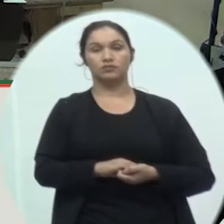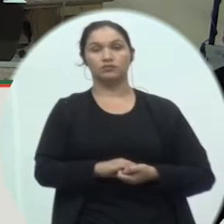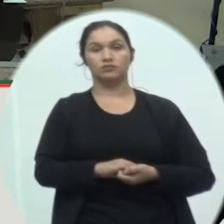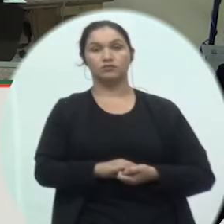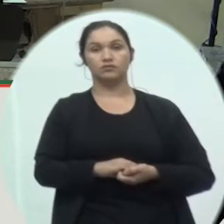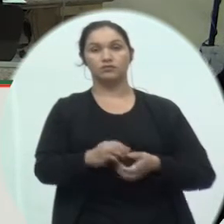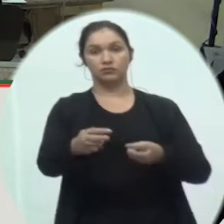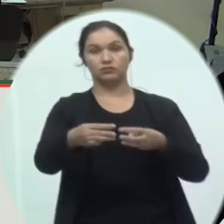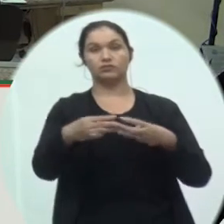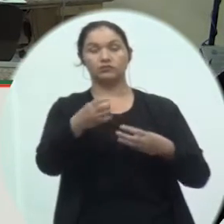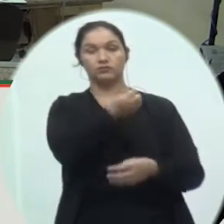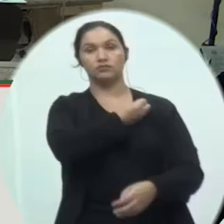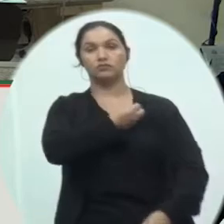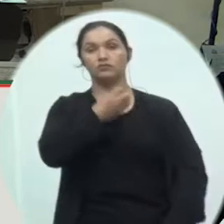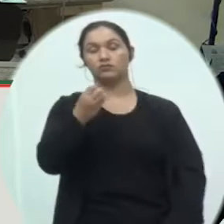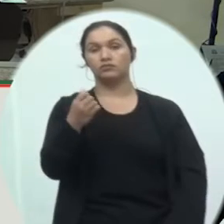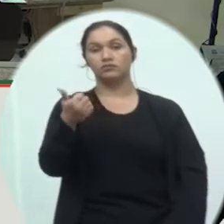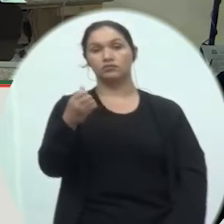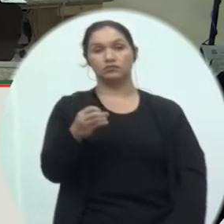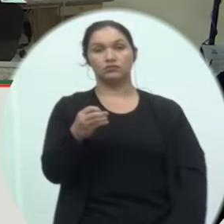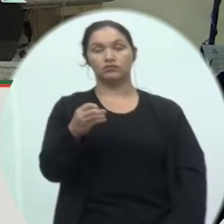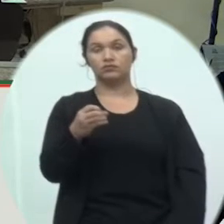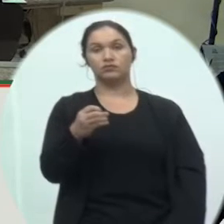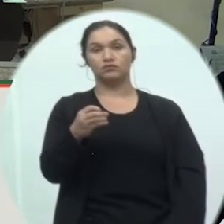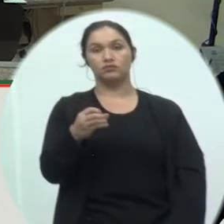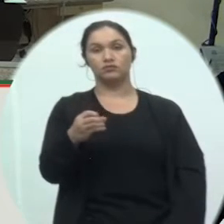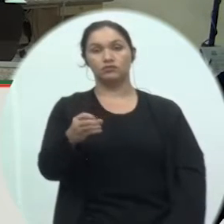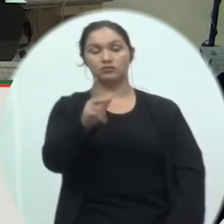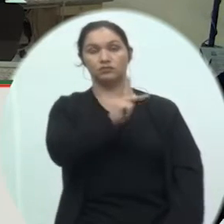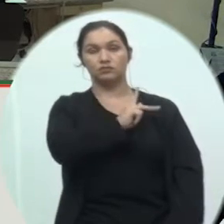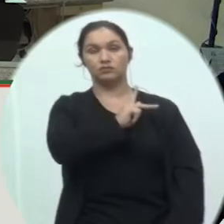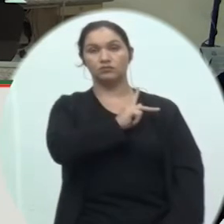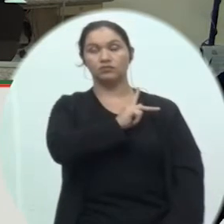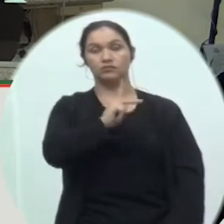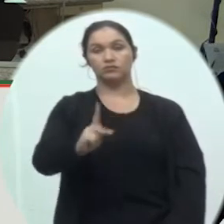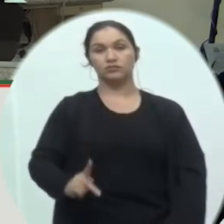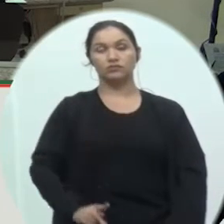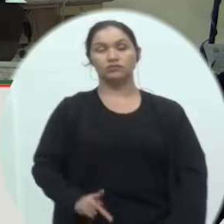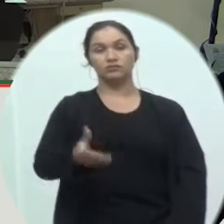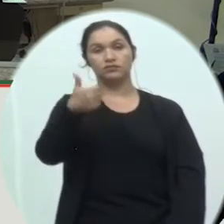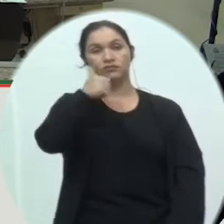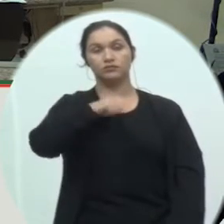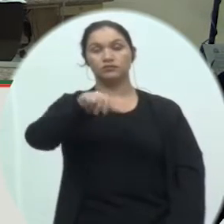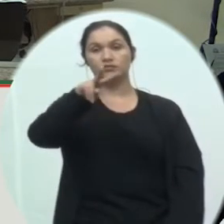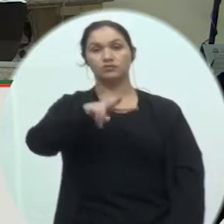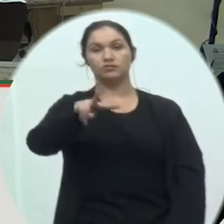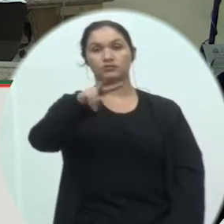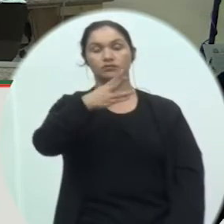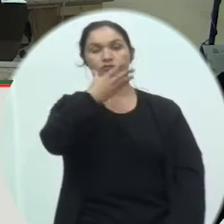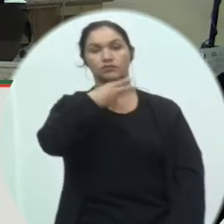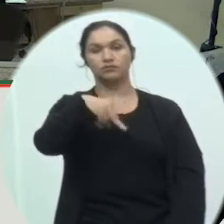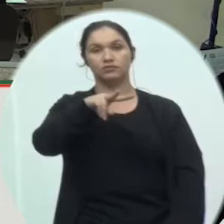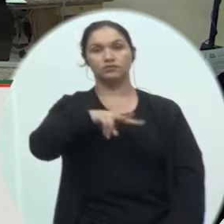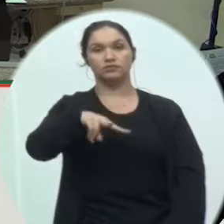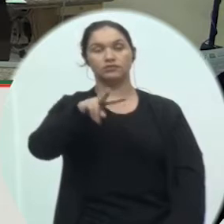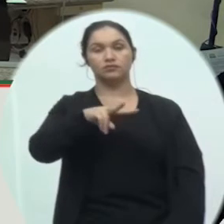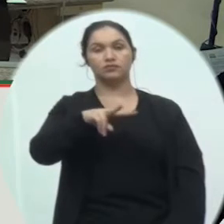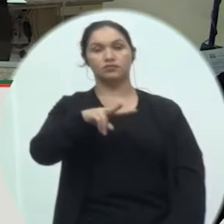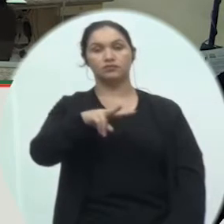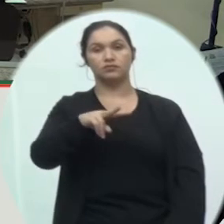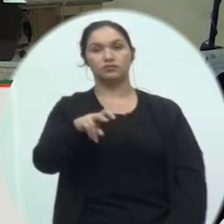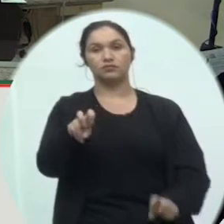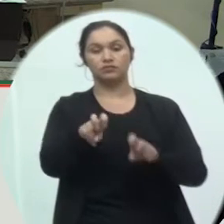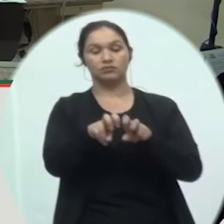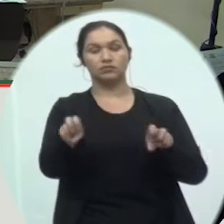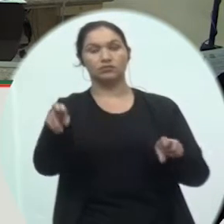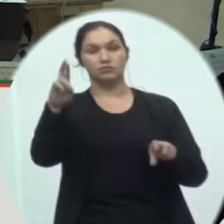Moção número 010/2019, excelentíssimo senhor presidente, senhoras vereadoras, senhores vereadores, requer-se